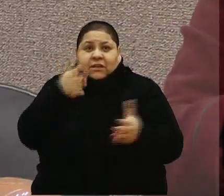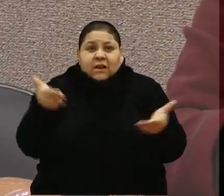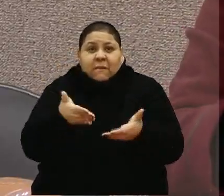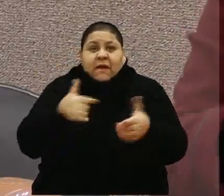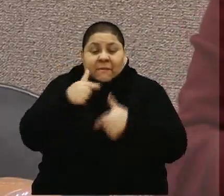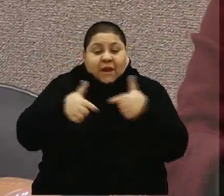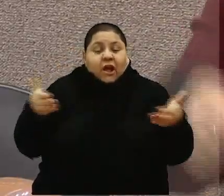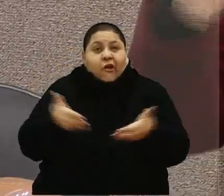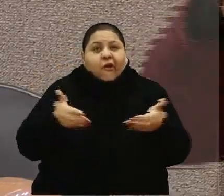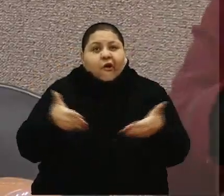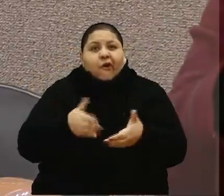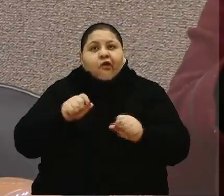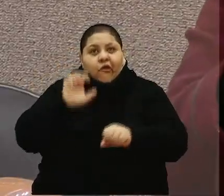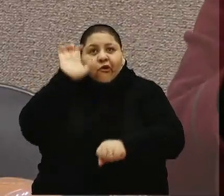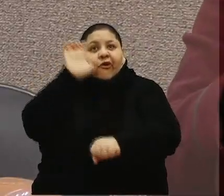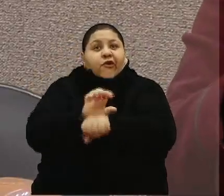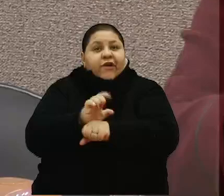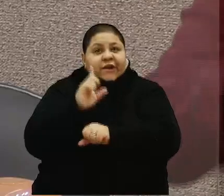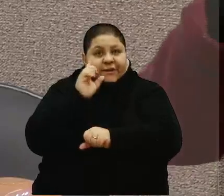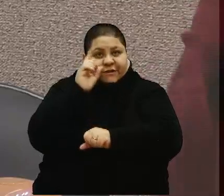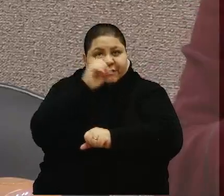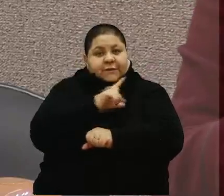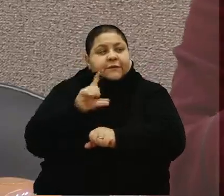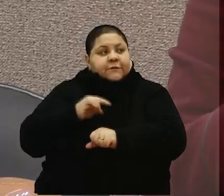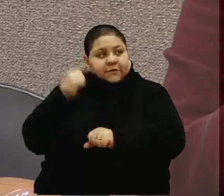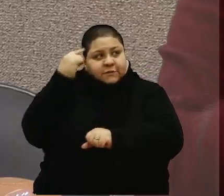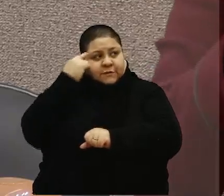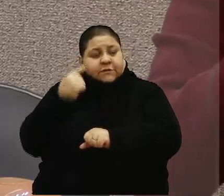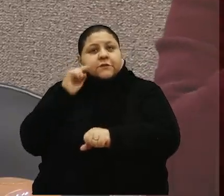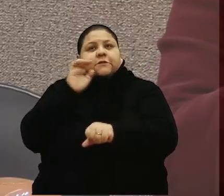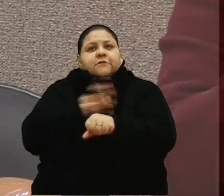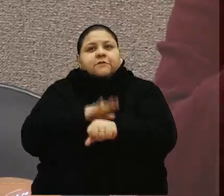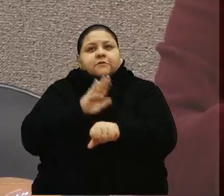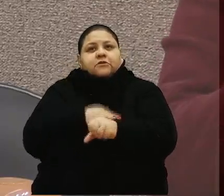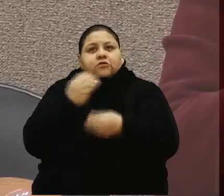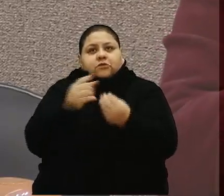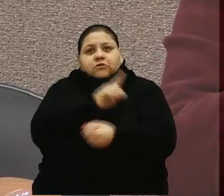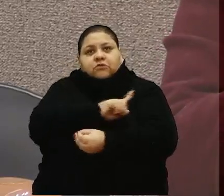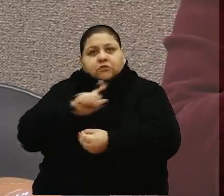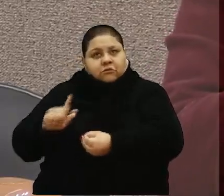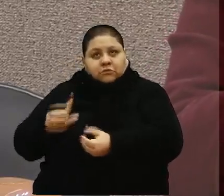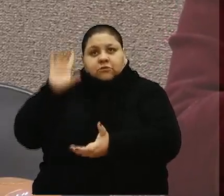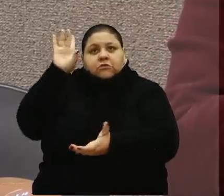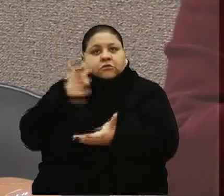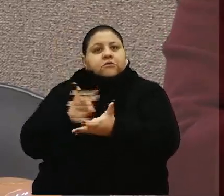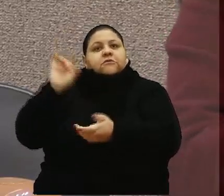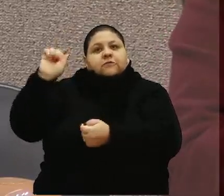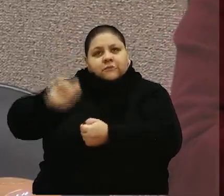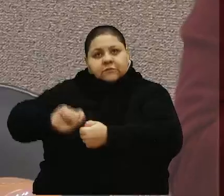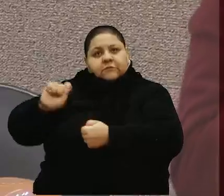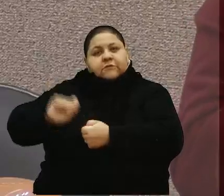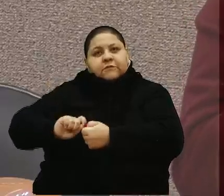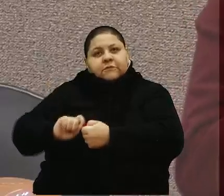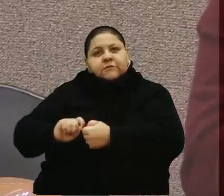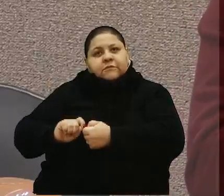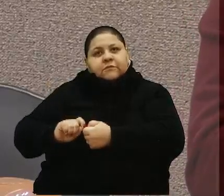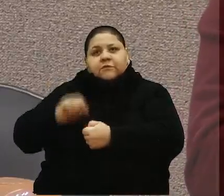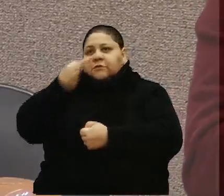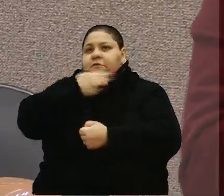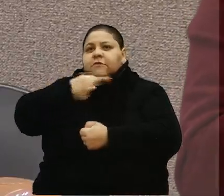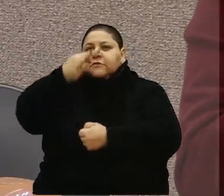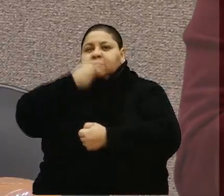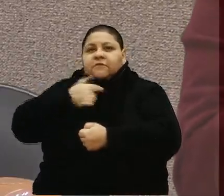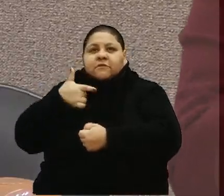agora, que a situação do Estado é complexa e a gente tem que pensar nesse momento o que o governo efetivamente está fazendo e está fazendo. Caxias do Sul